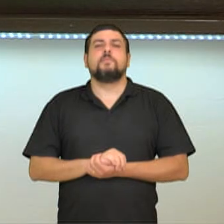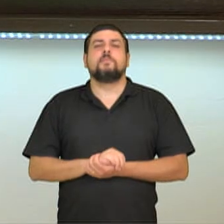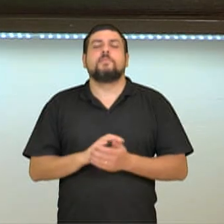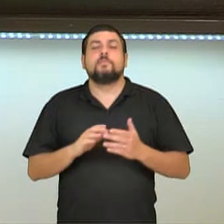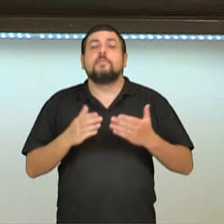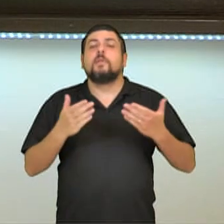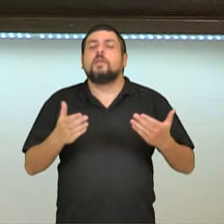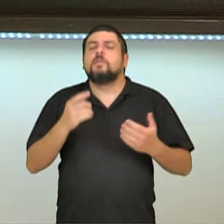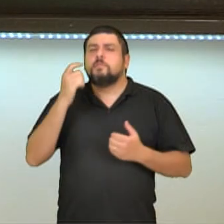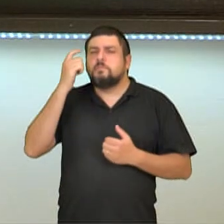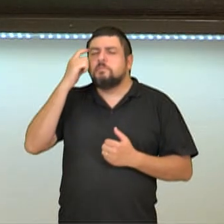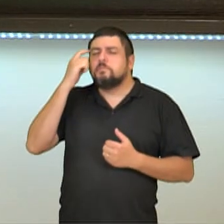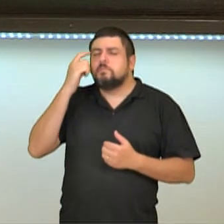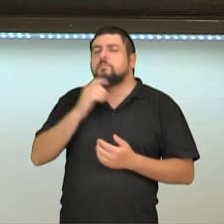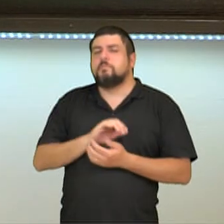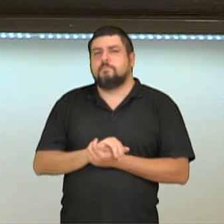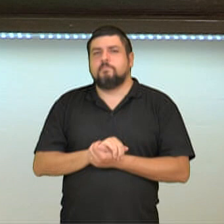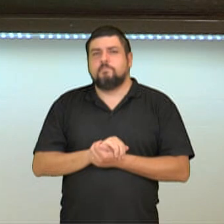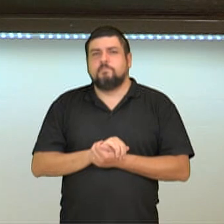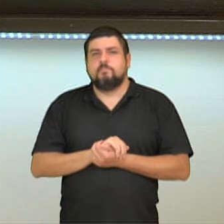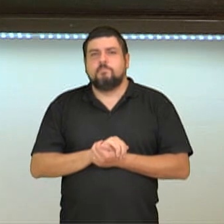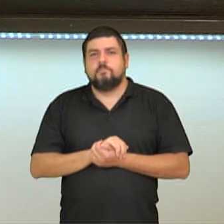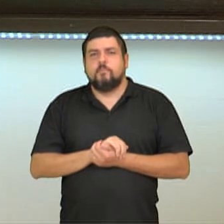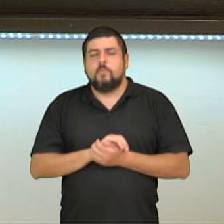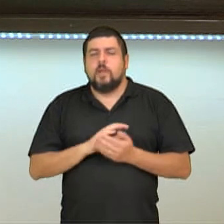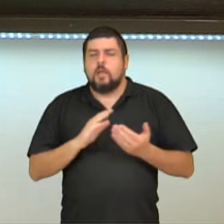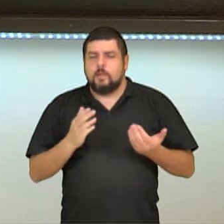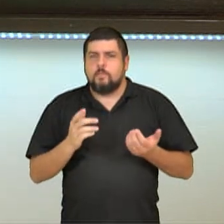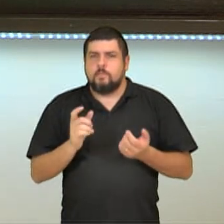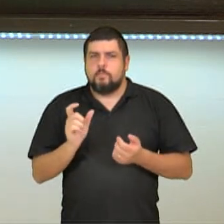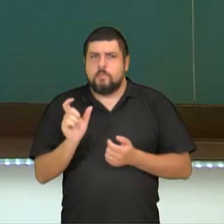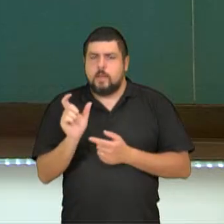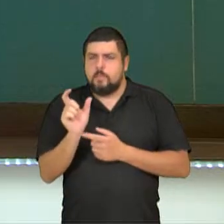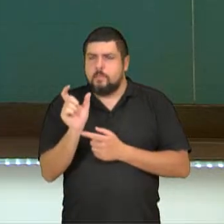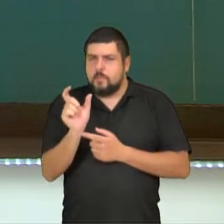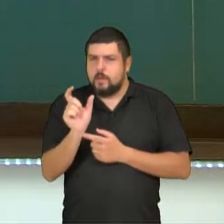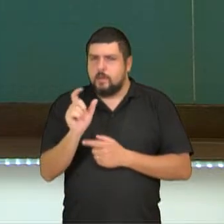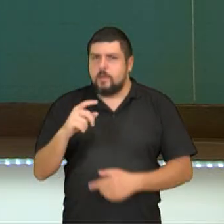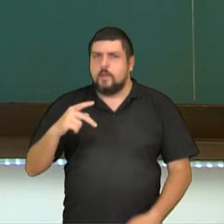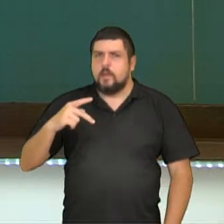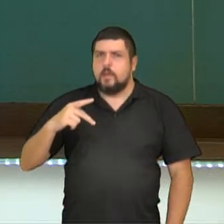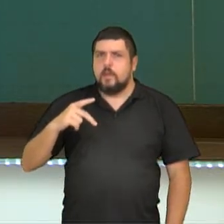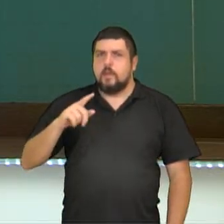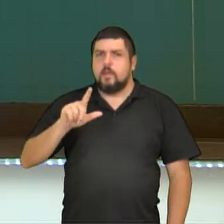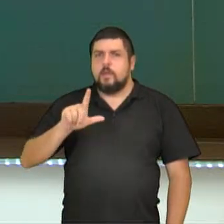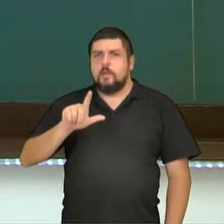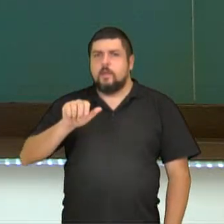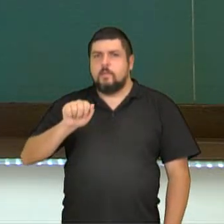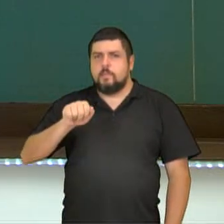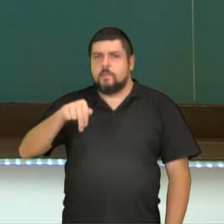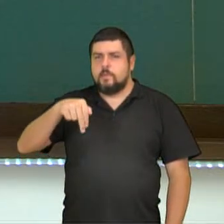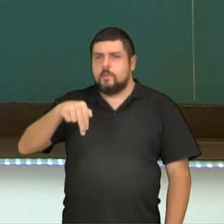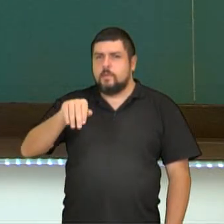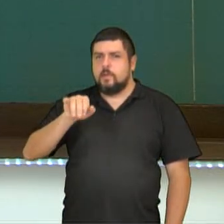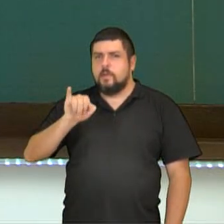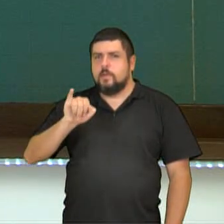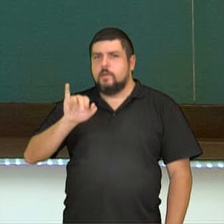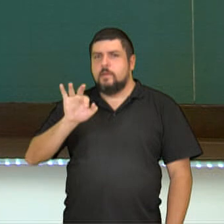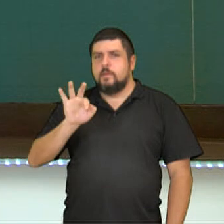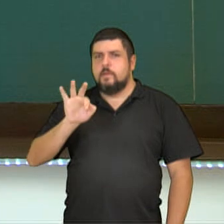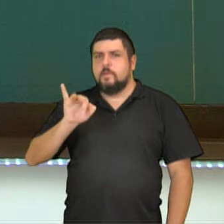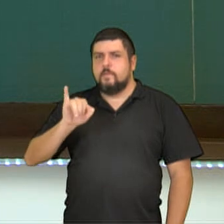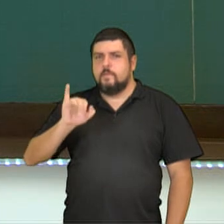E aí, pensaram aí um pouquinho? Bom, a própria palavra, né, planificar, me lembra o quê?